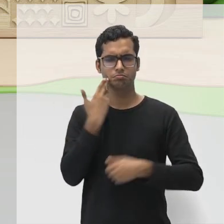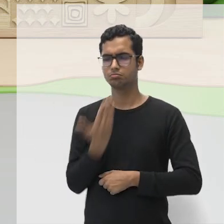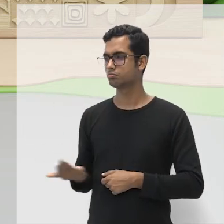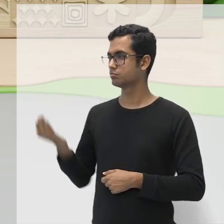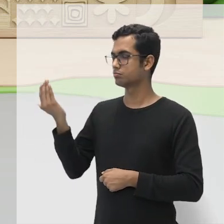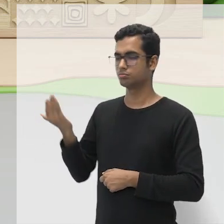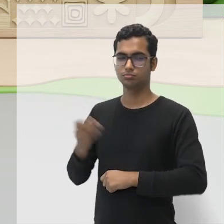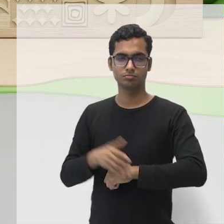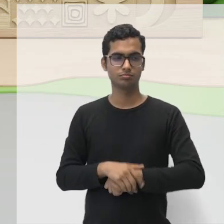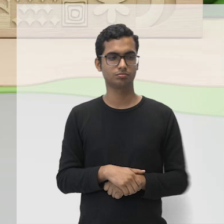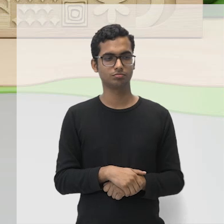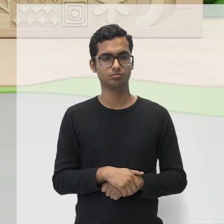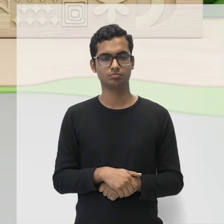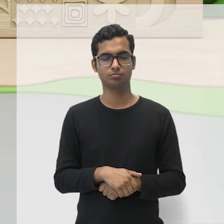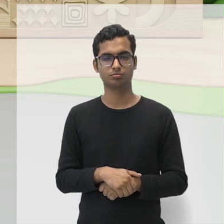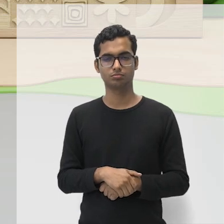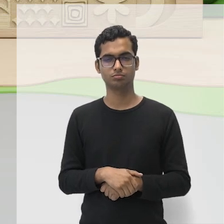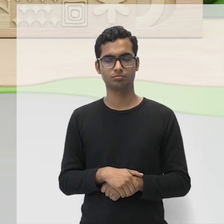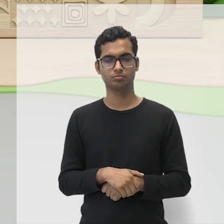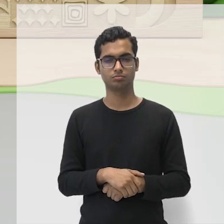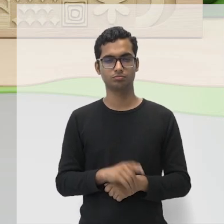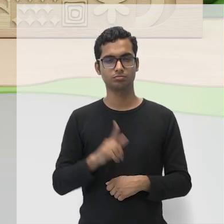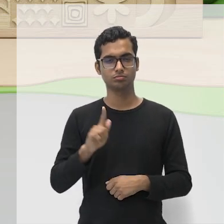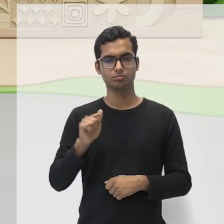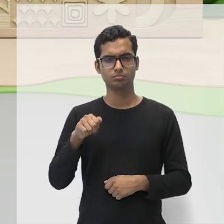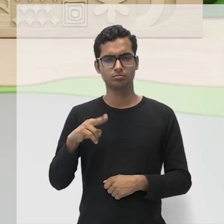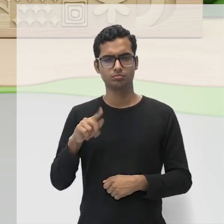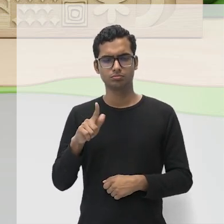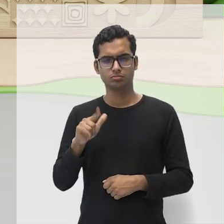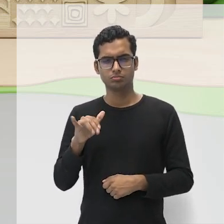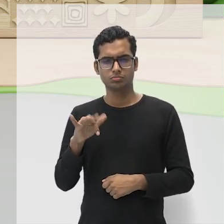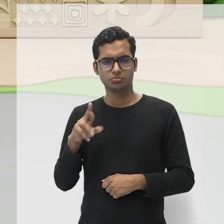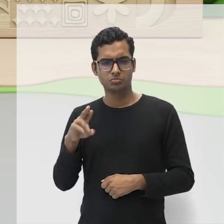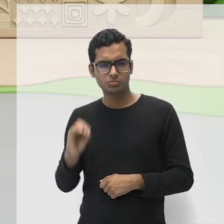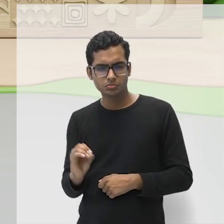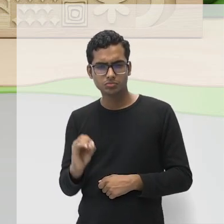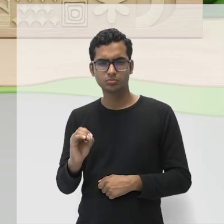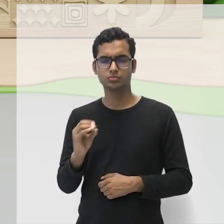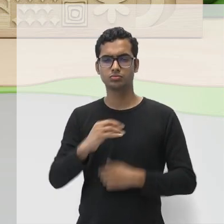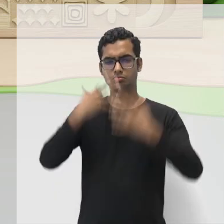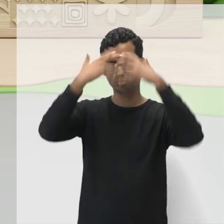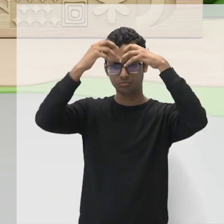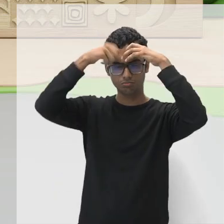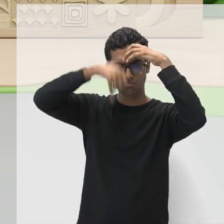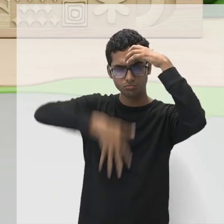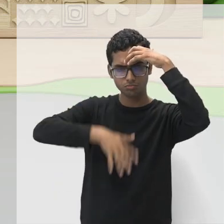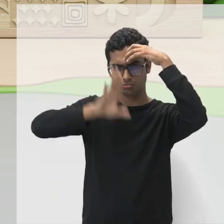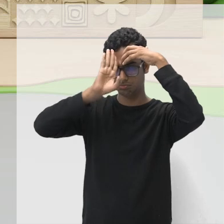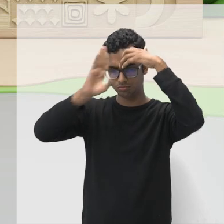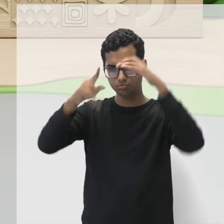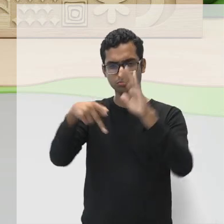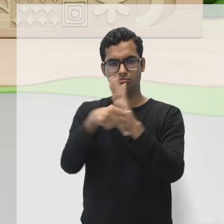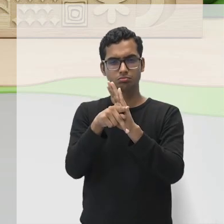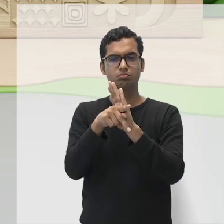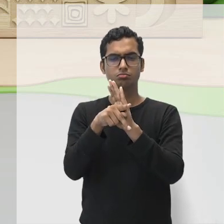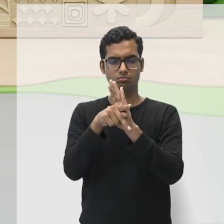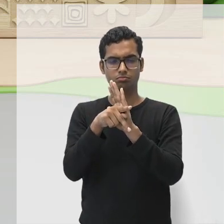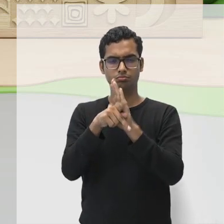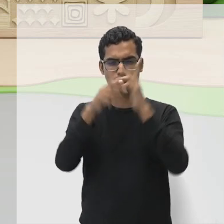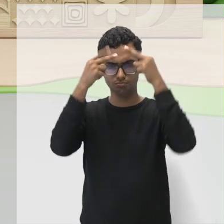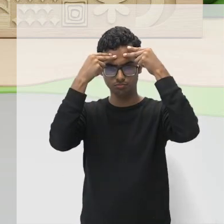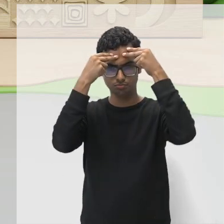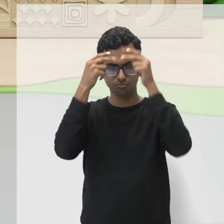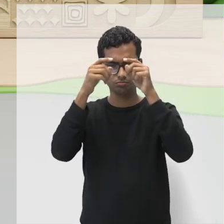gânglios nervosos? Os gânglios são como centrais de comunicação do sistema nervoso